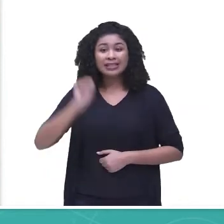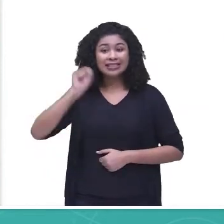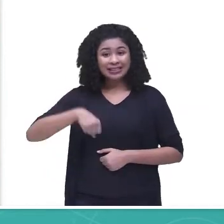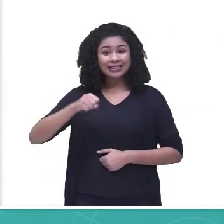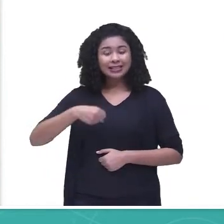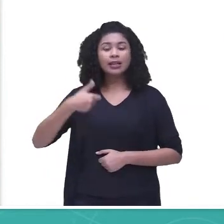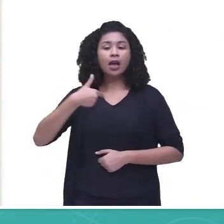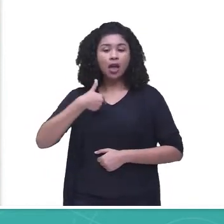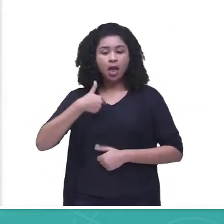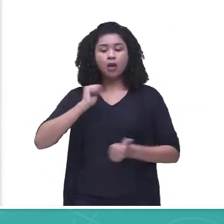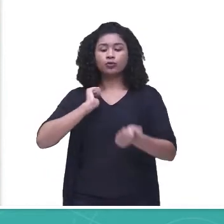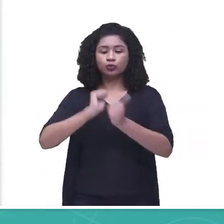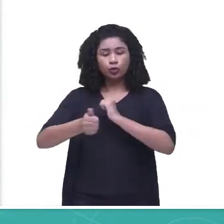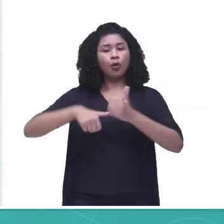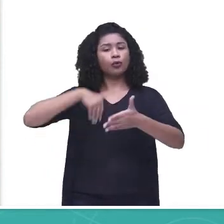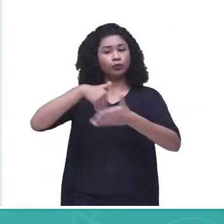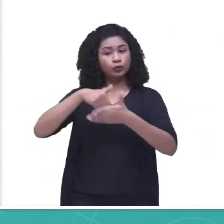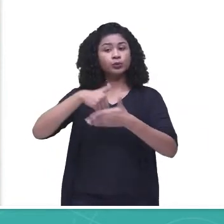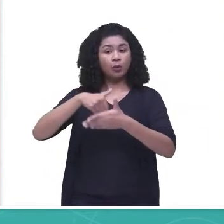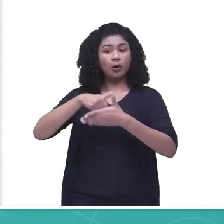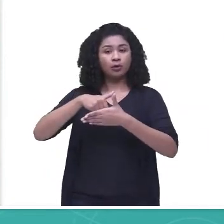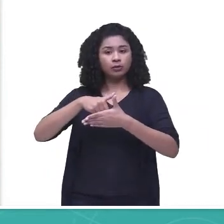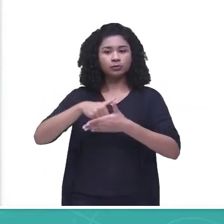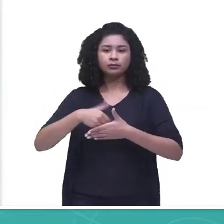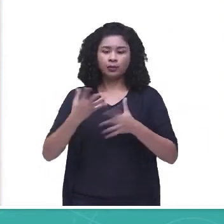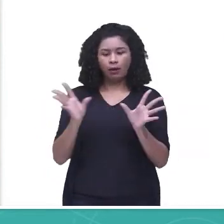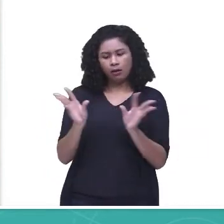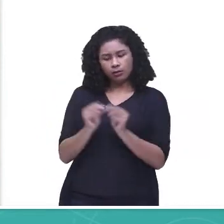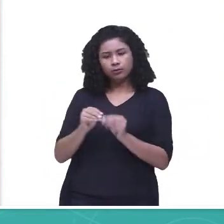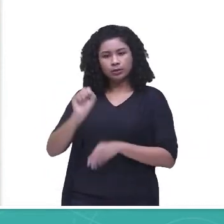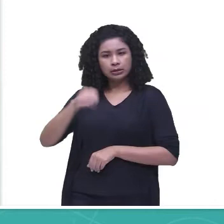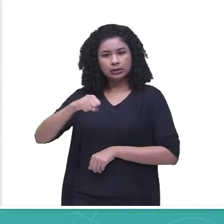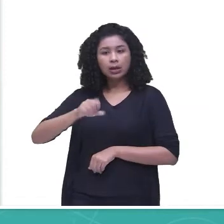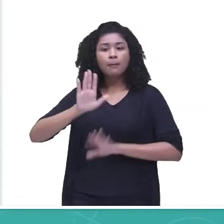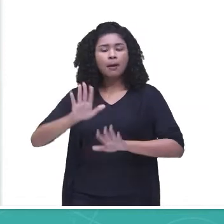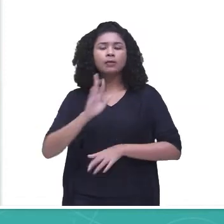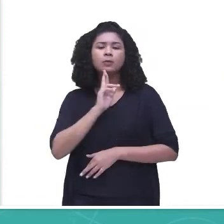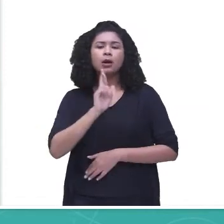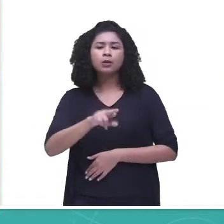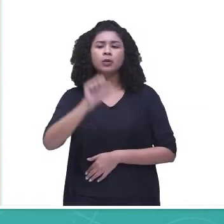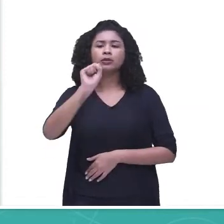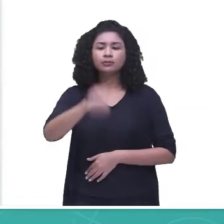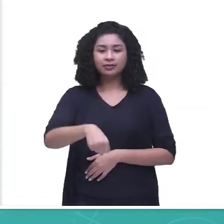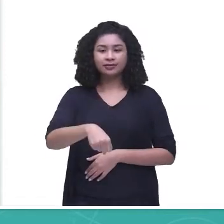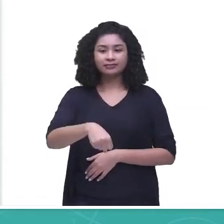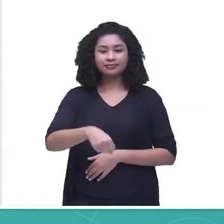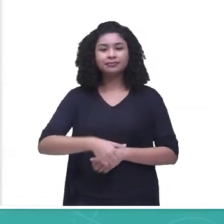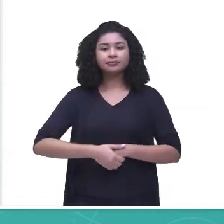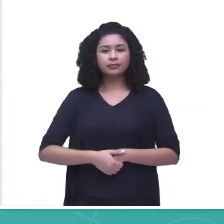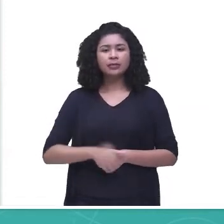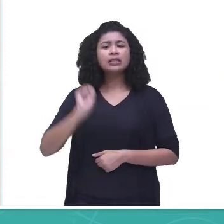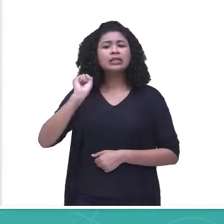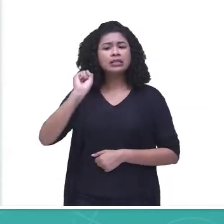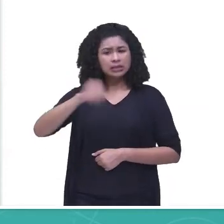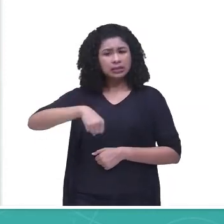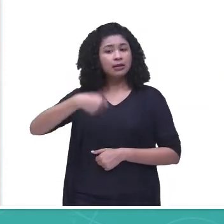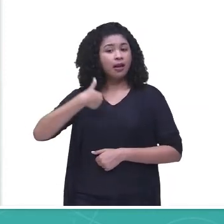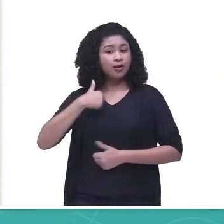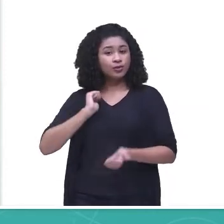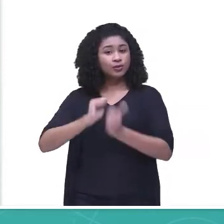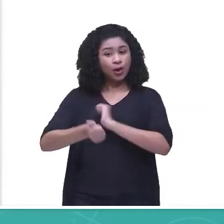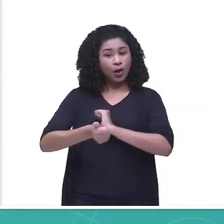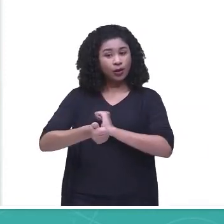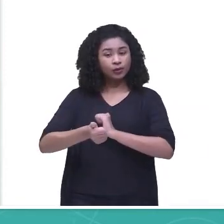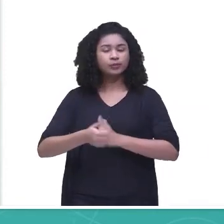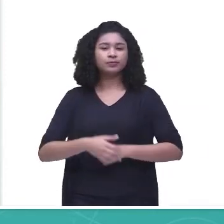jogo futebol. Tá certo? É uma forma abreviada, porém, uma resposta bem completa. Yes, I do. Yes,